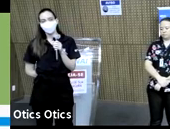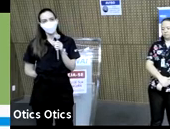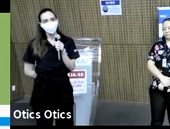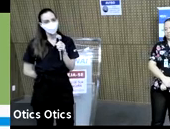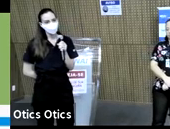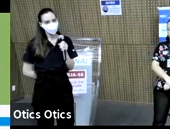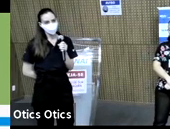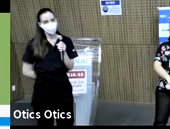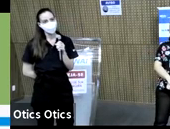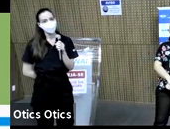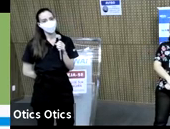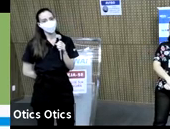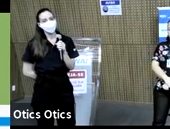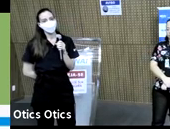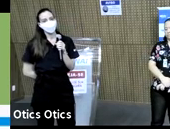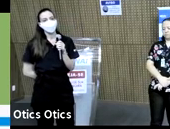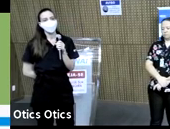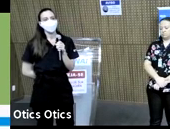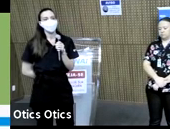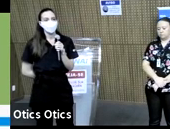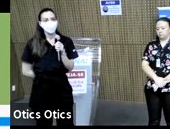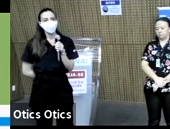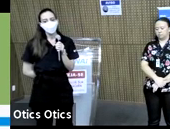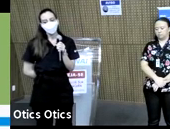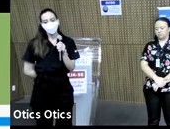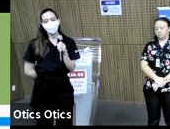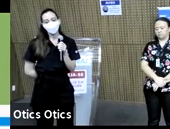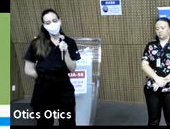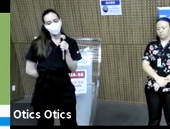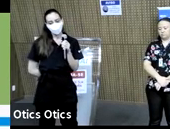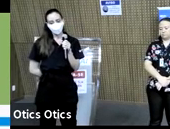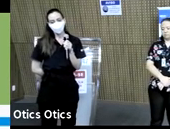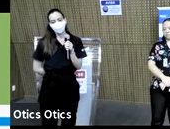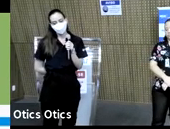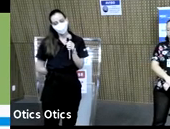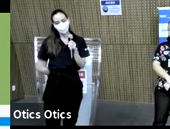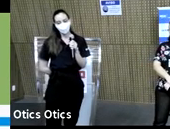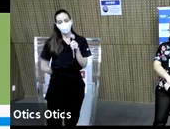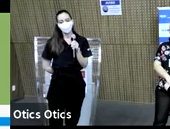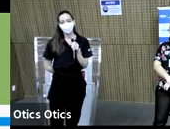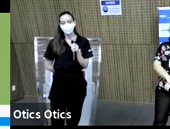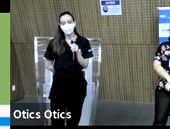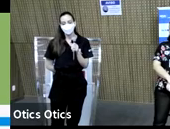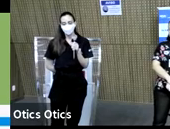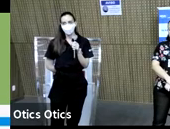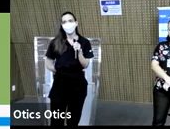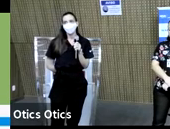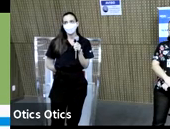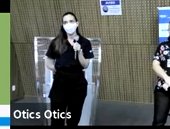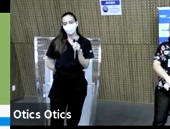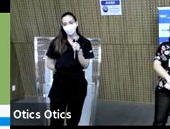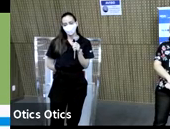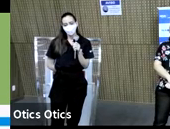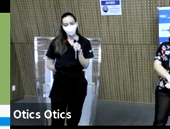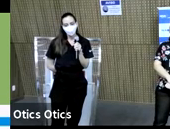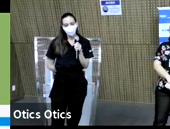nós tivemos muitos atestados, então a gente teve realmente uma falta nessa parte de consulta odontológica,